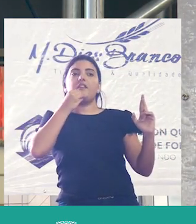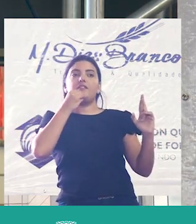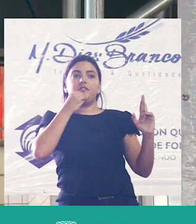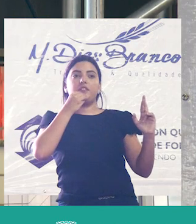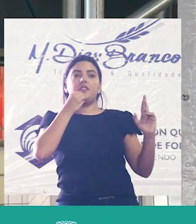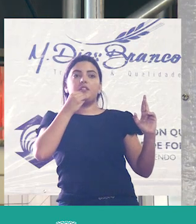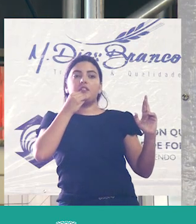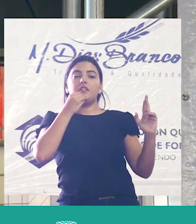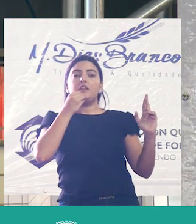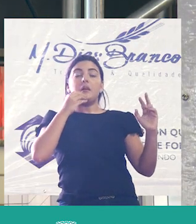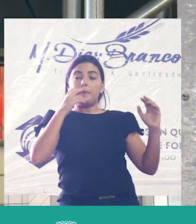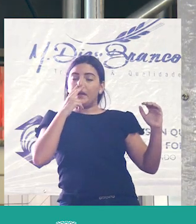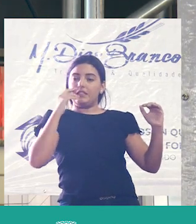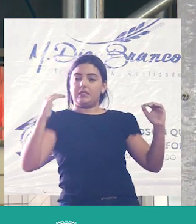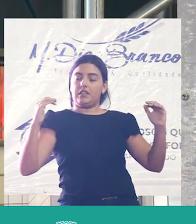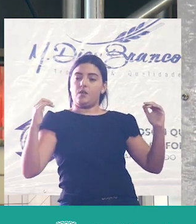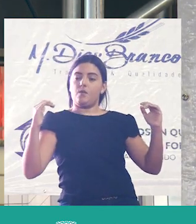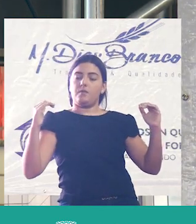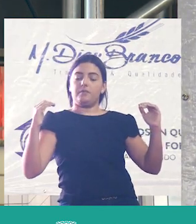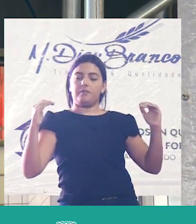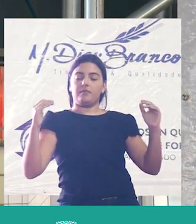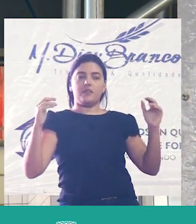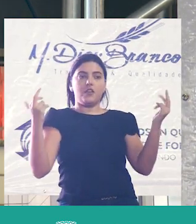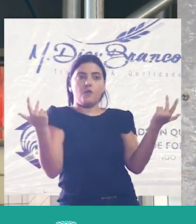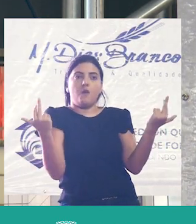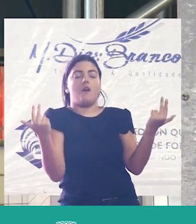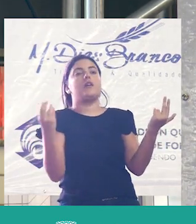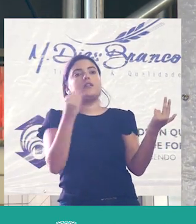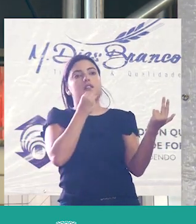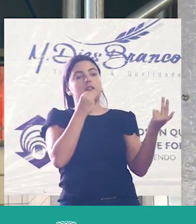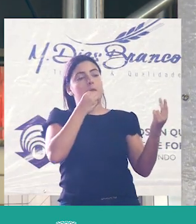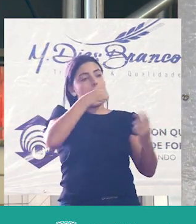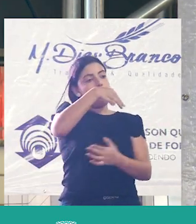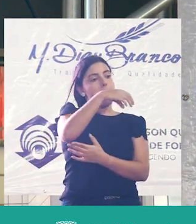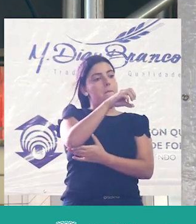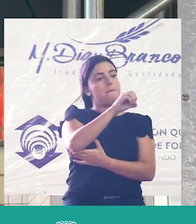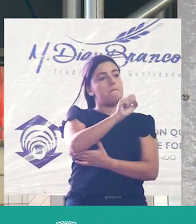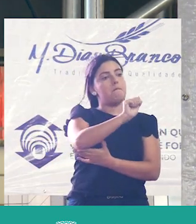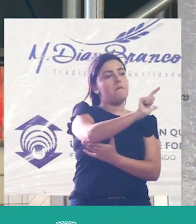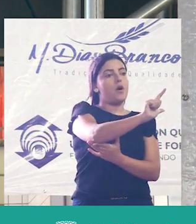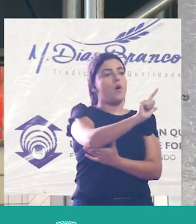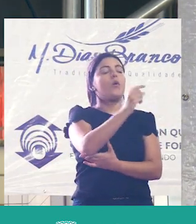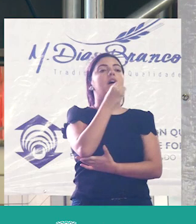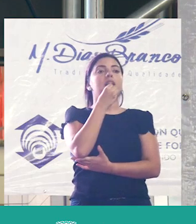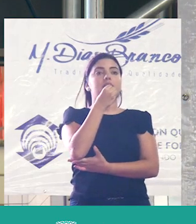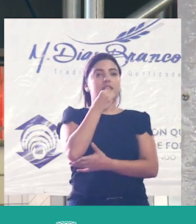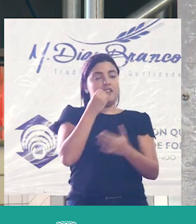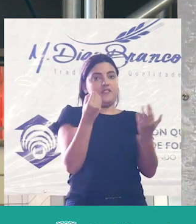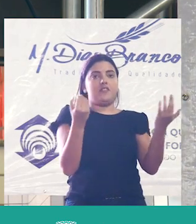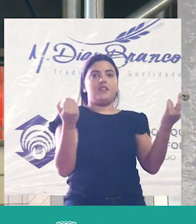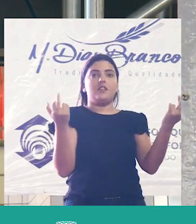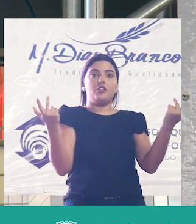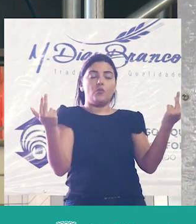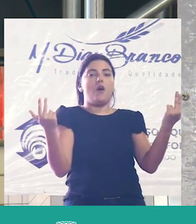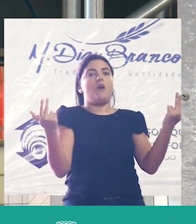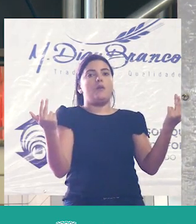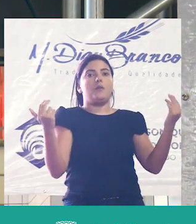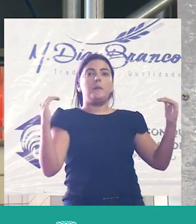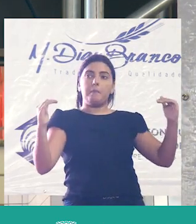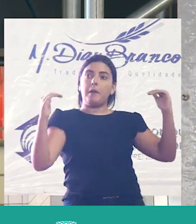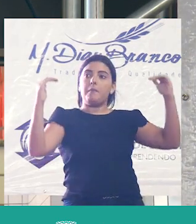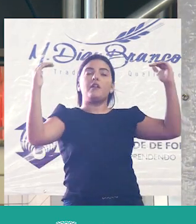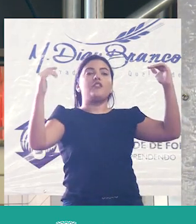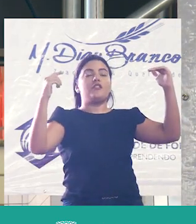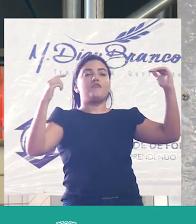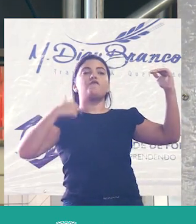aos coeficientes. Número de mol diretamente proporcional ao coeficiente. Daqui a pouco eu